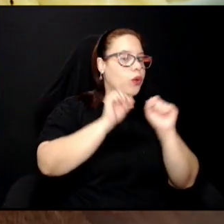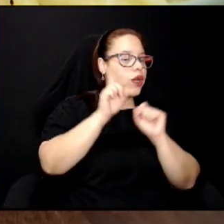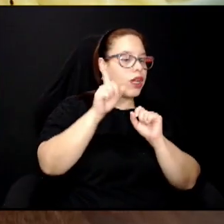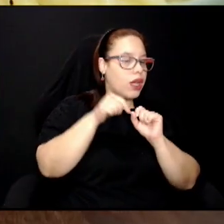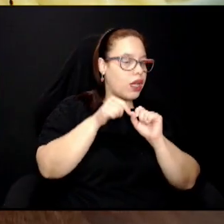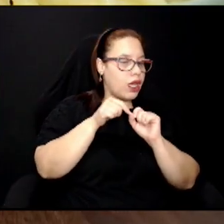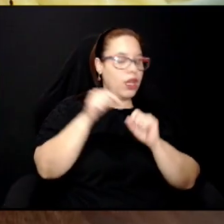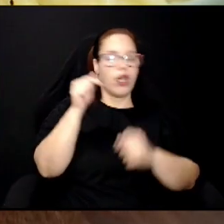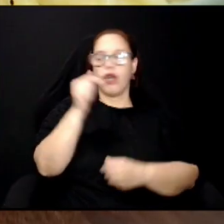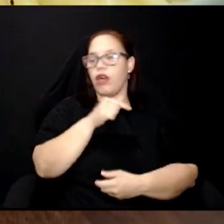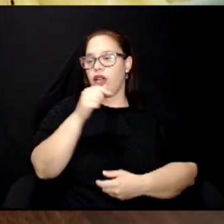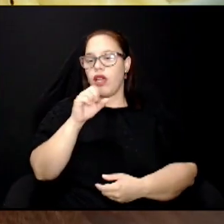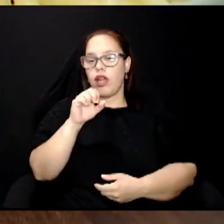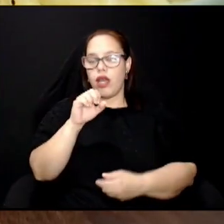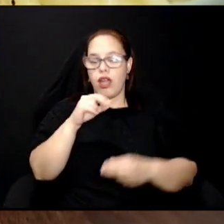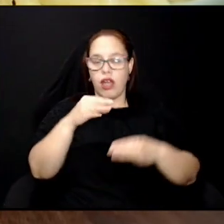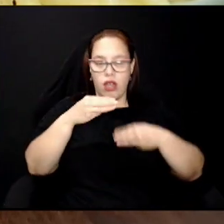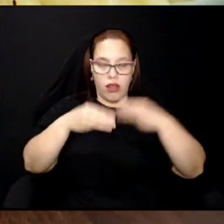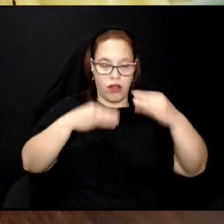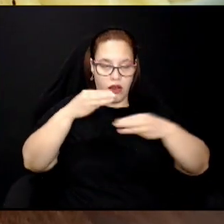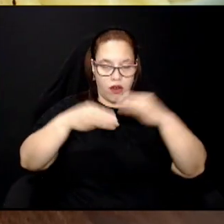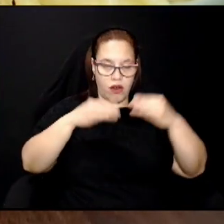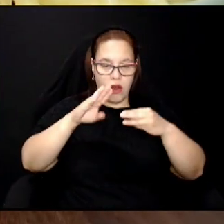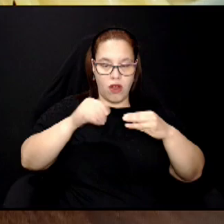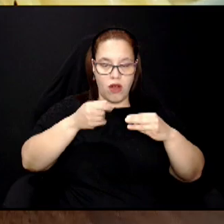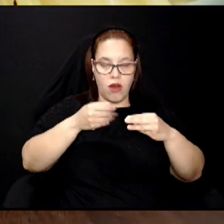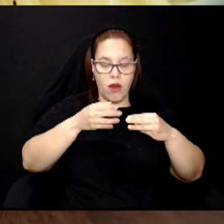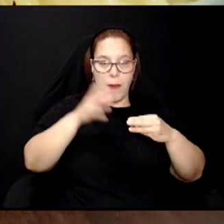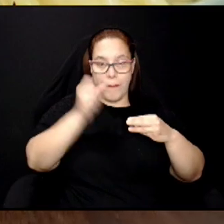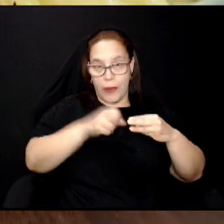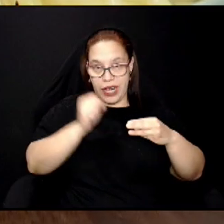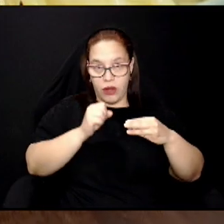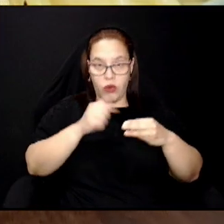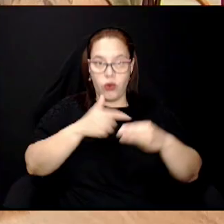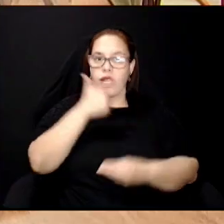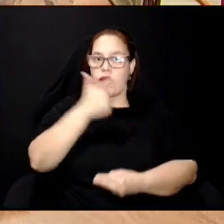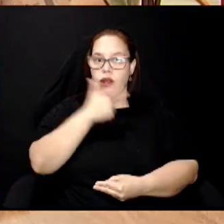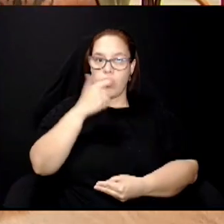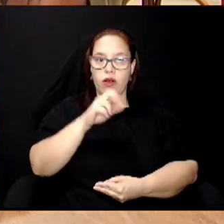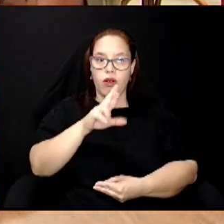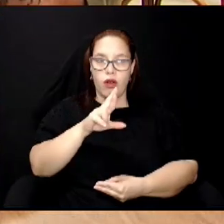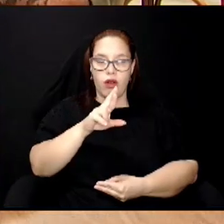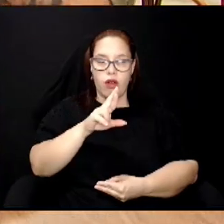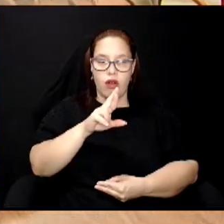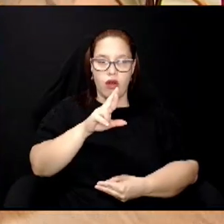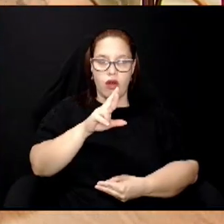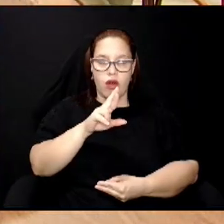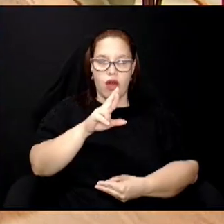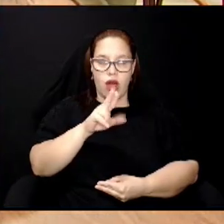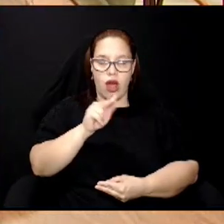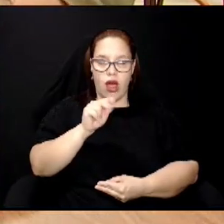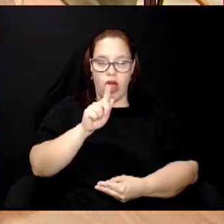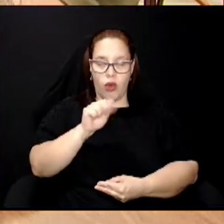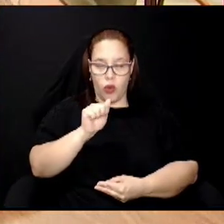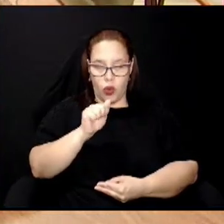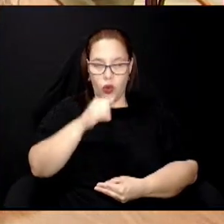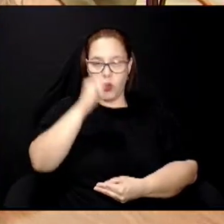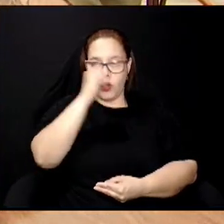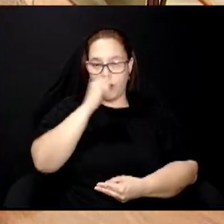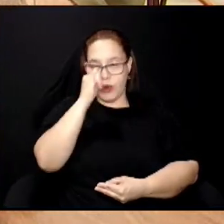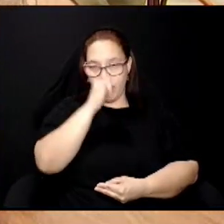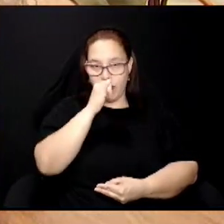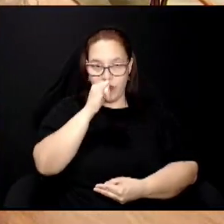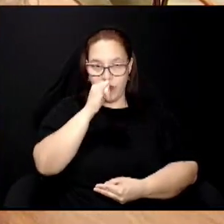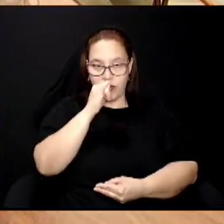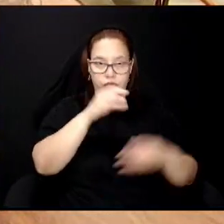é um espaguete com molho bechamel, com bastante queijo, um ragu de pernil de porco e um crocante de alho poró em cima.